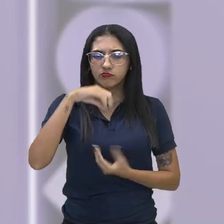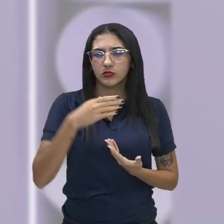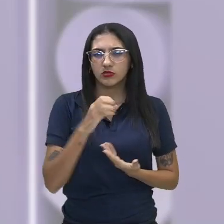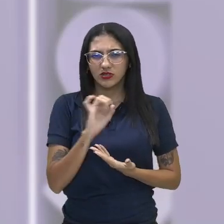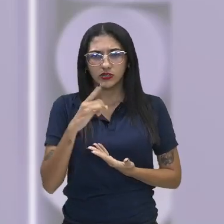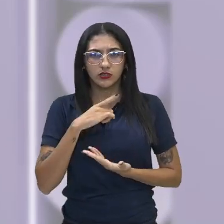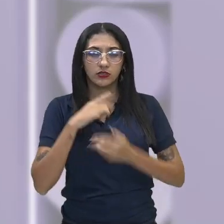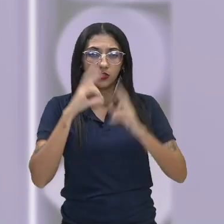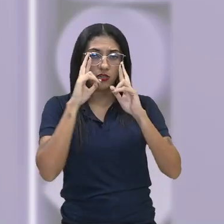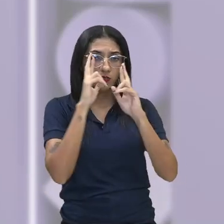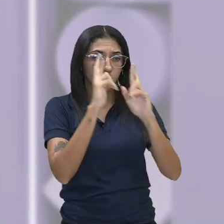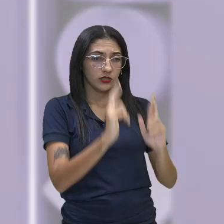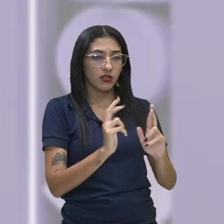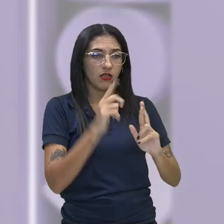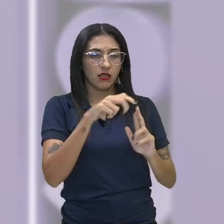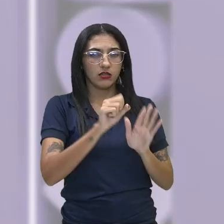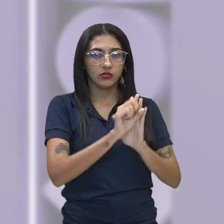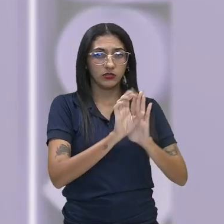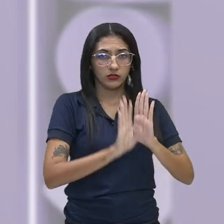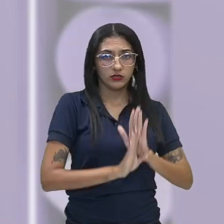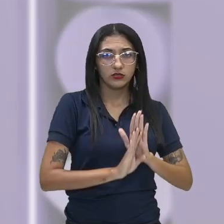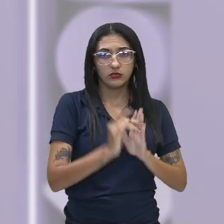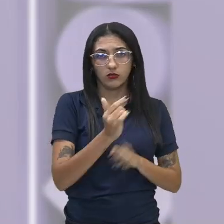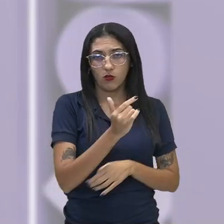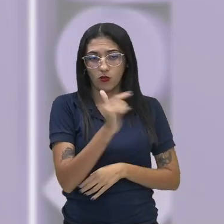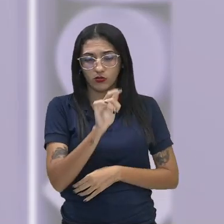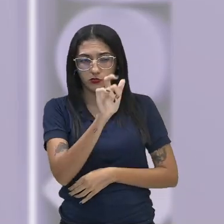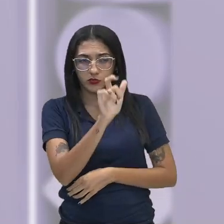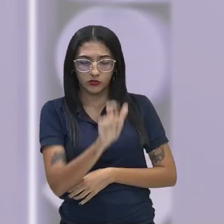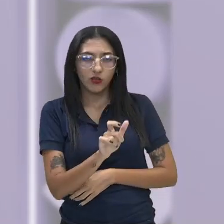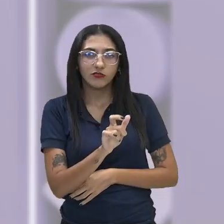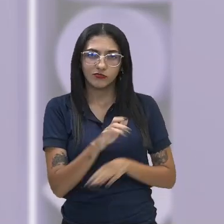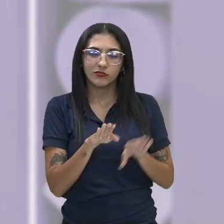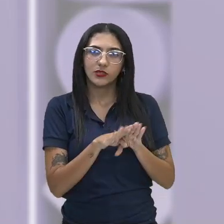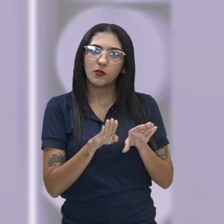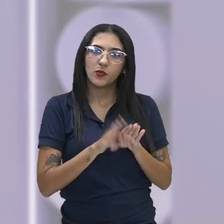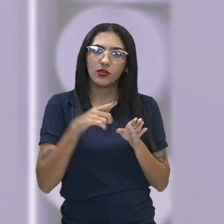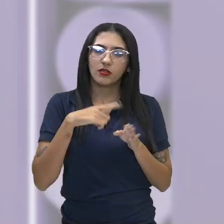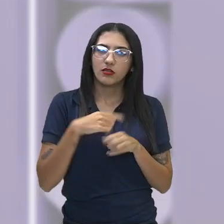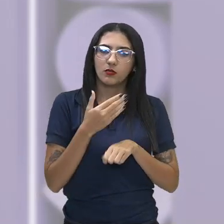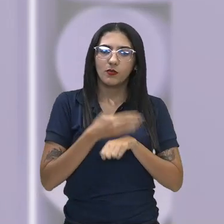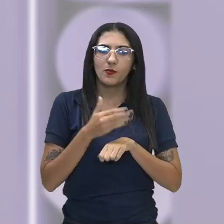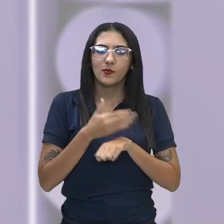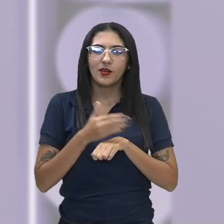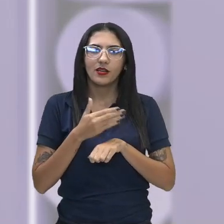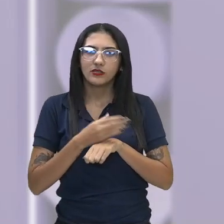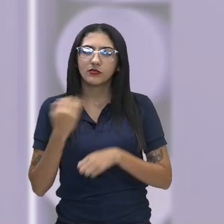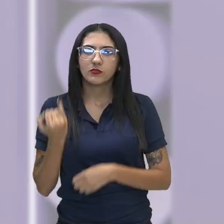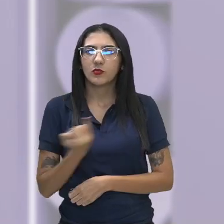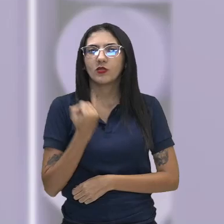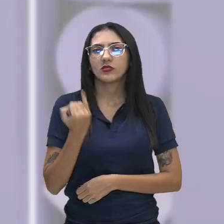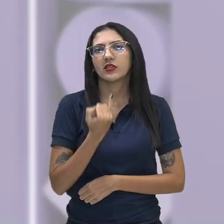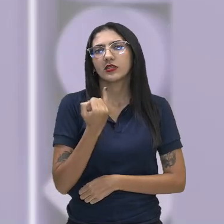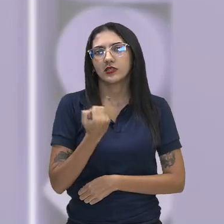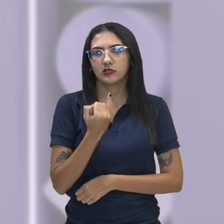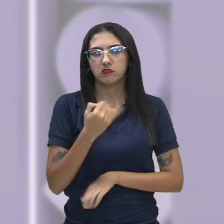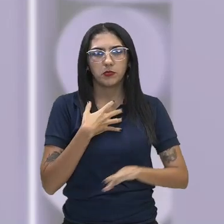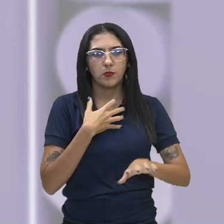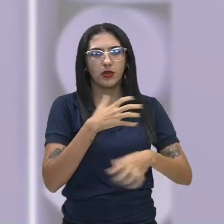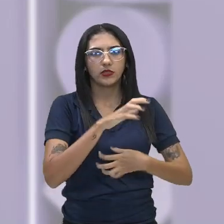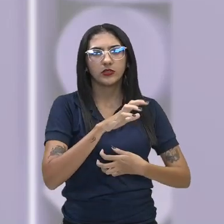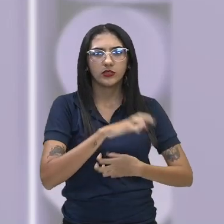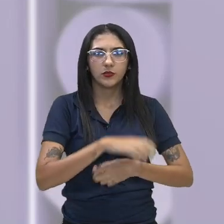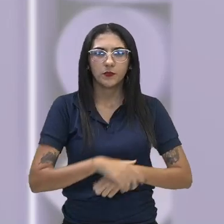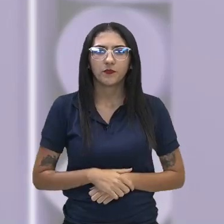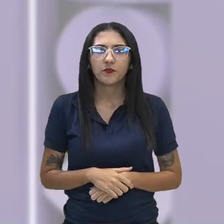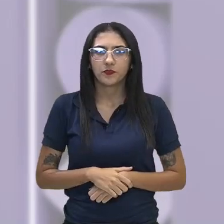do outro, o símbolo do outro é também um exercício necessário de urbanidade, um